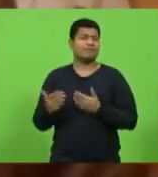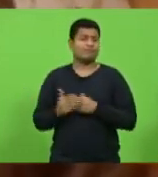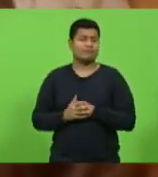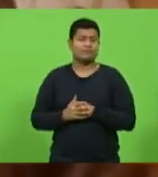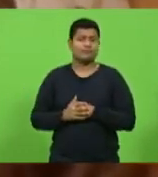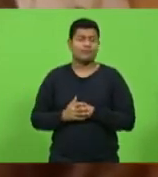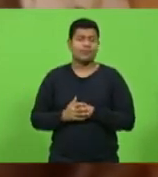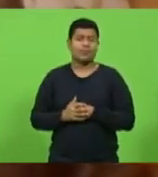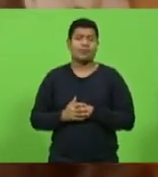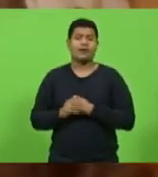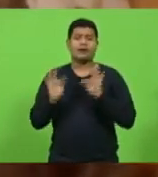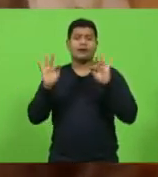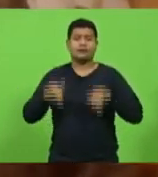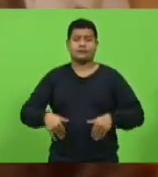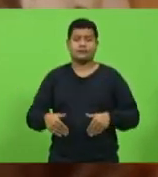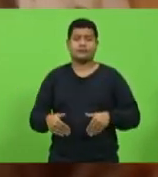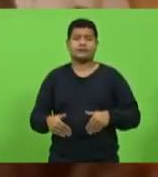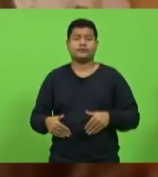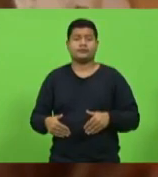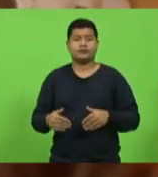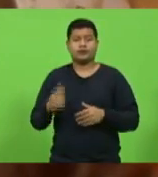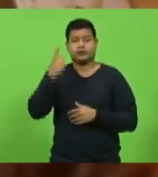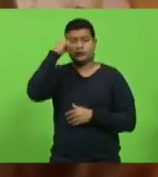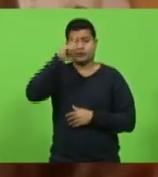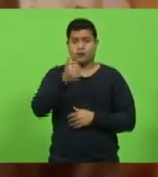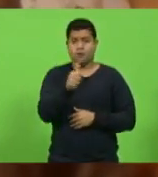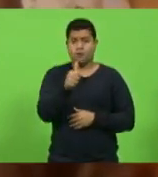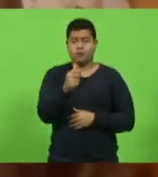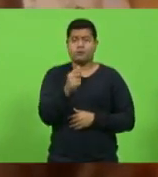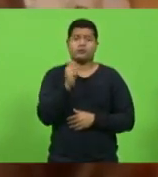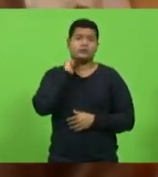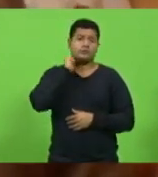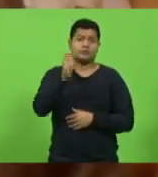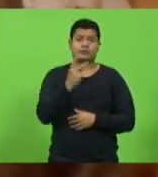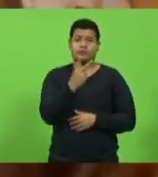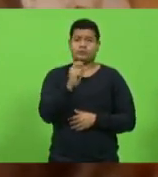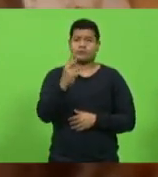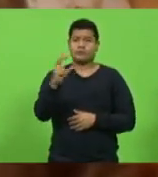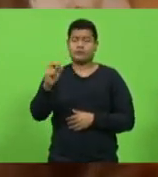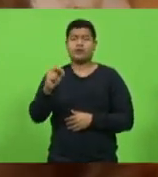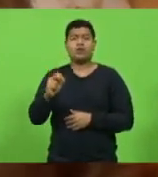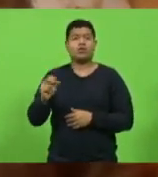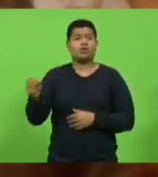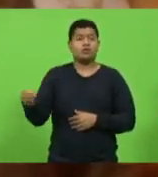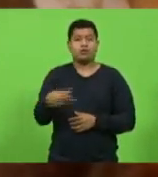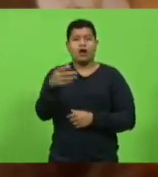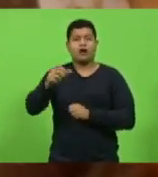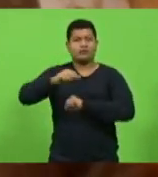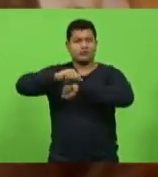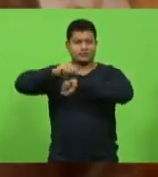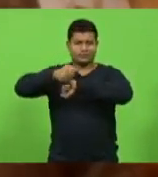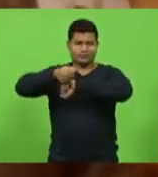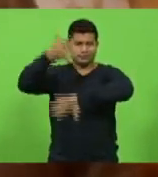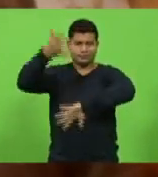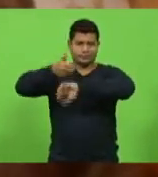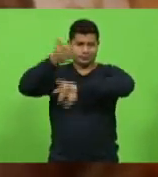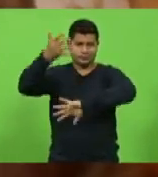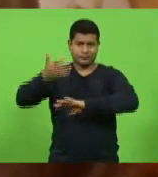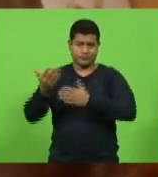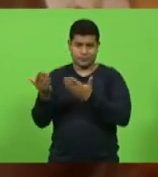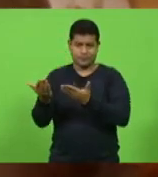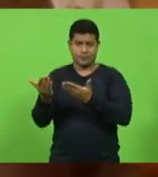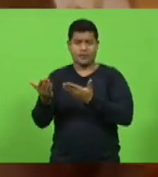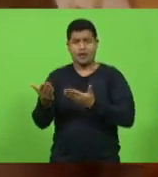Por fim, em 11 de abril de 2020, em nova live, o senhor governador